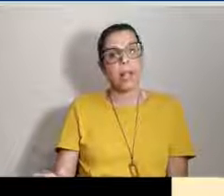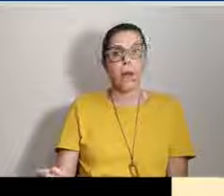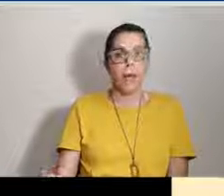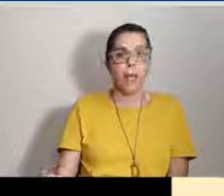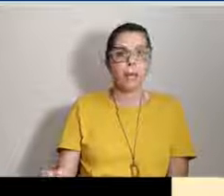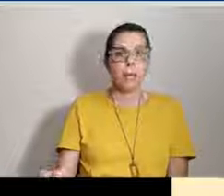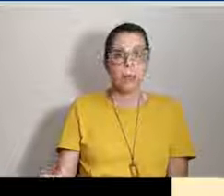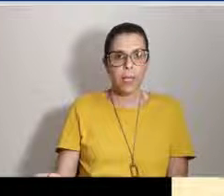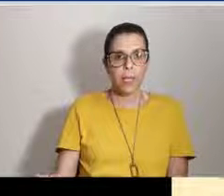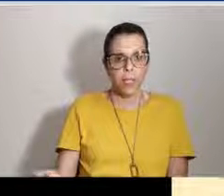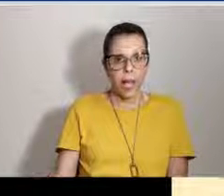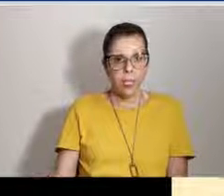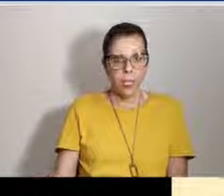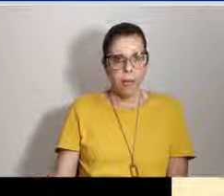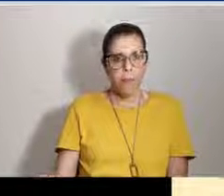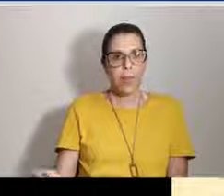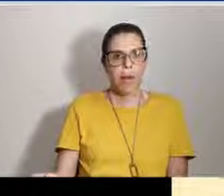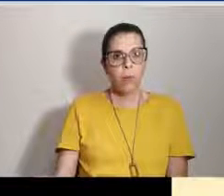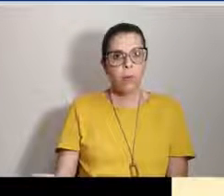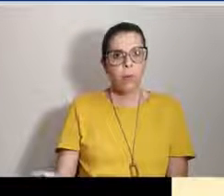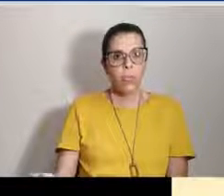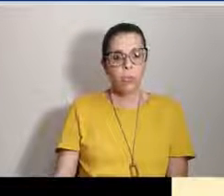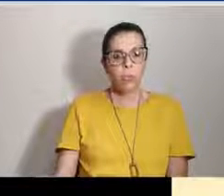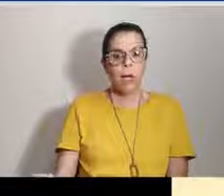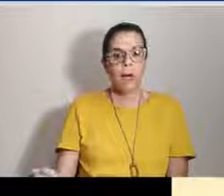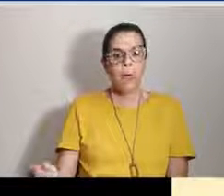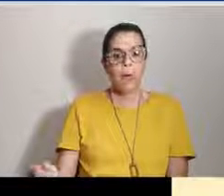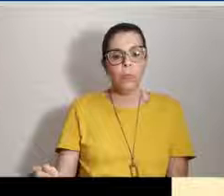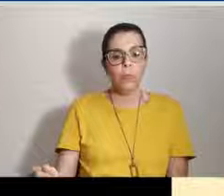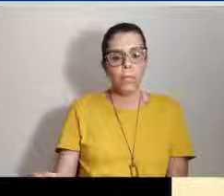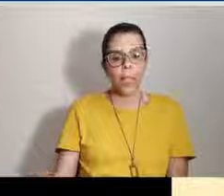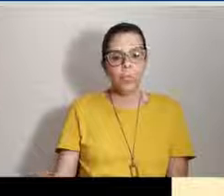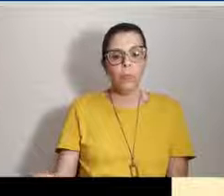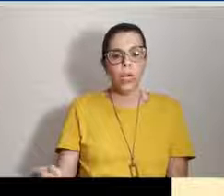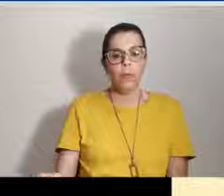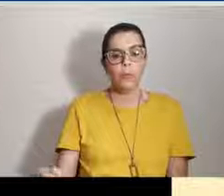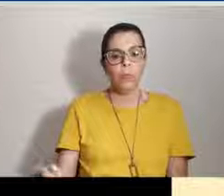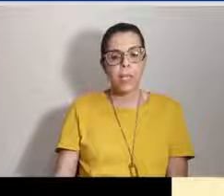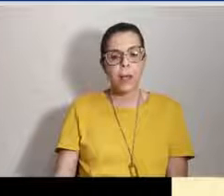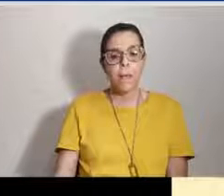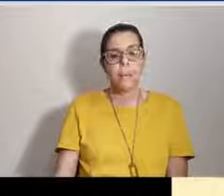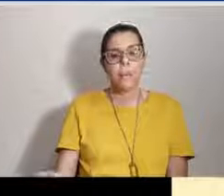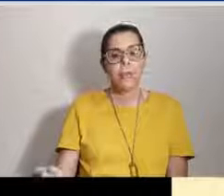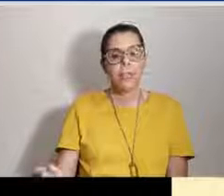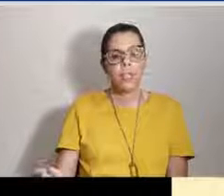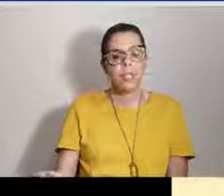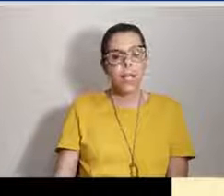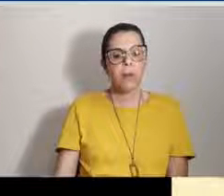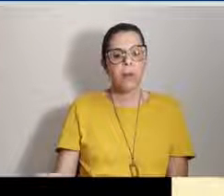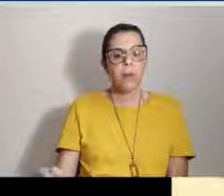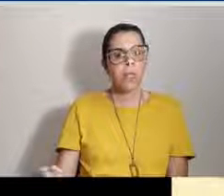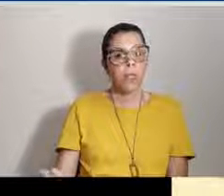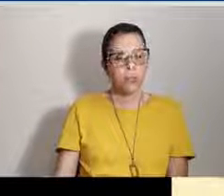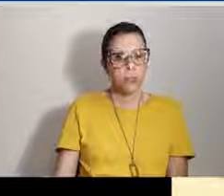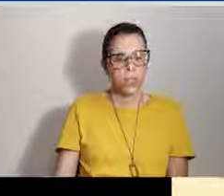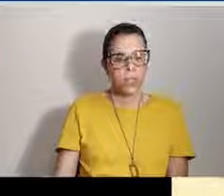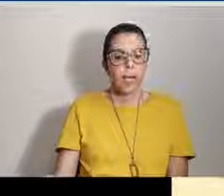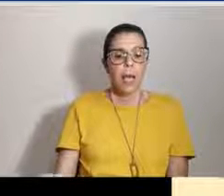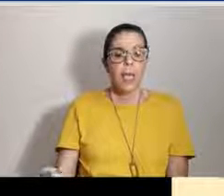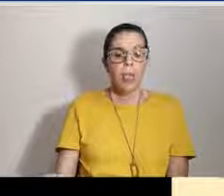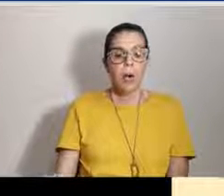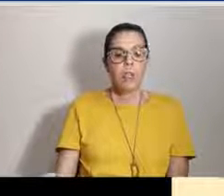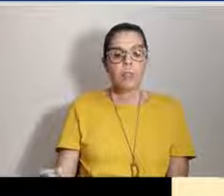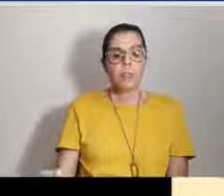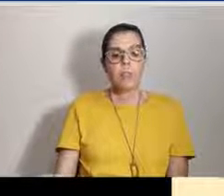frase "mas ele ou ela não tem didática", a qual intitula um texto de autoria de Celso